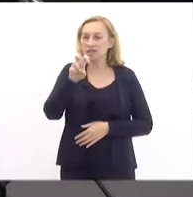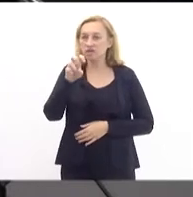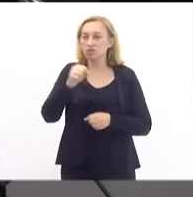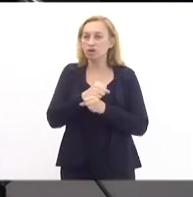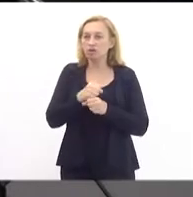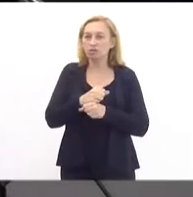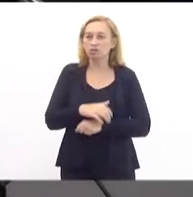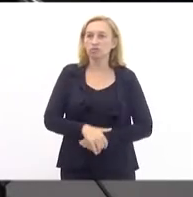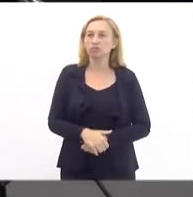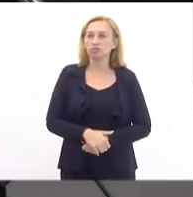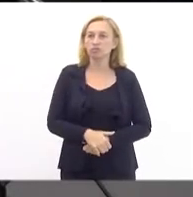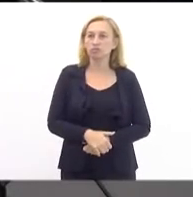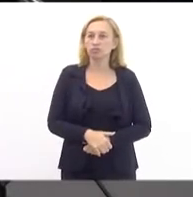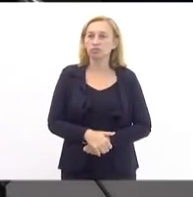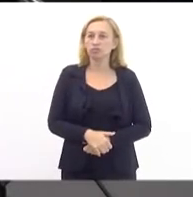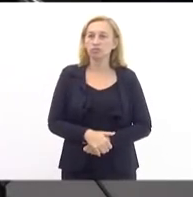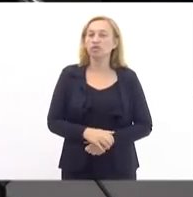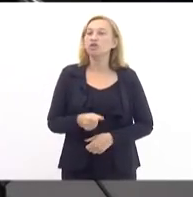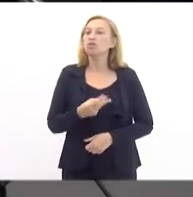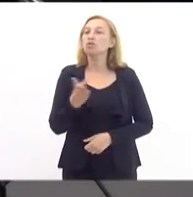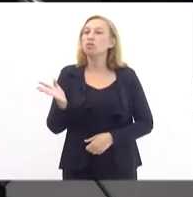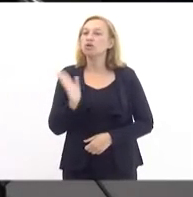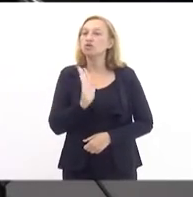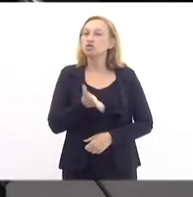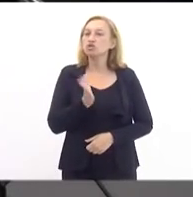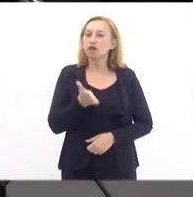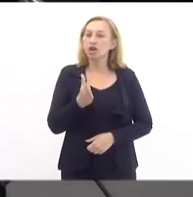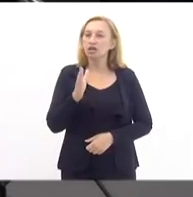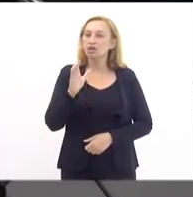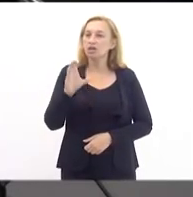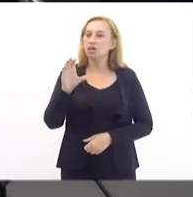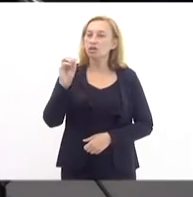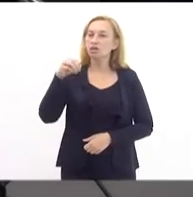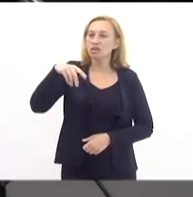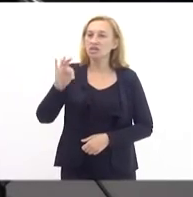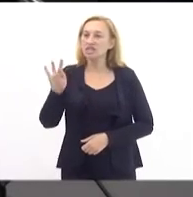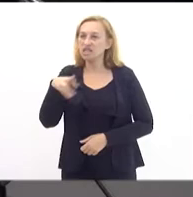anos. Quantos anos já foram de concessão?